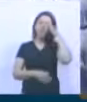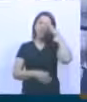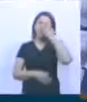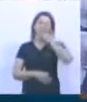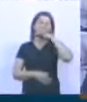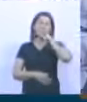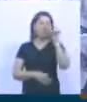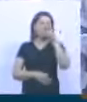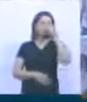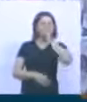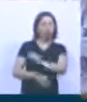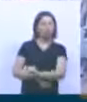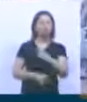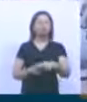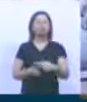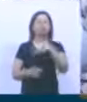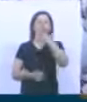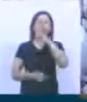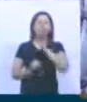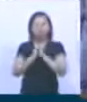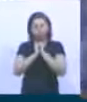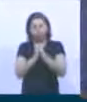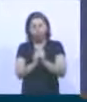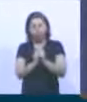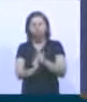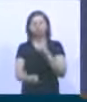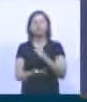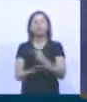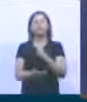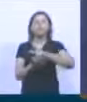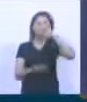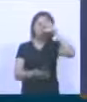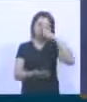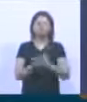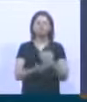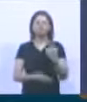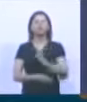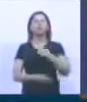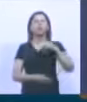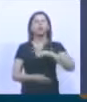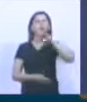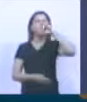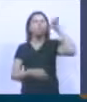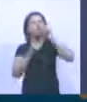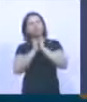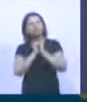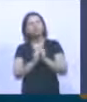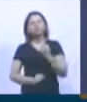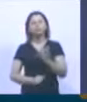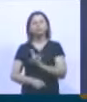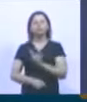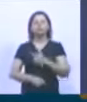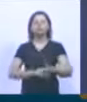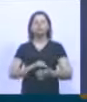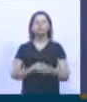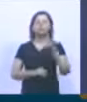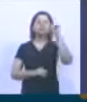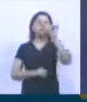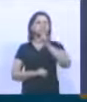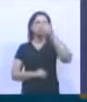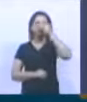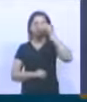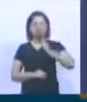abandonado, que o Pai permanecia com ele. É essa confiança que nós temos. Deus está conosco, Ele não nos